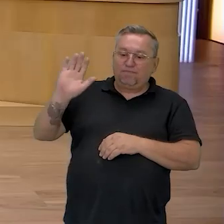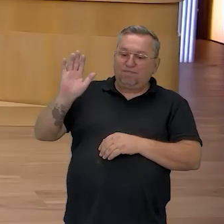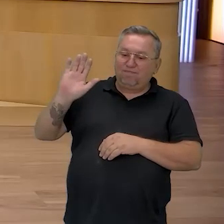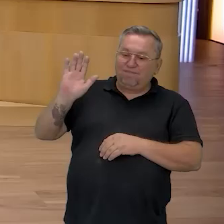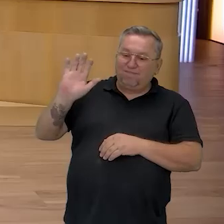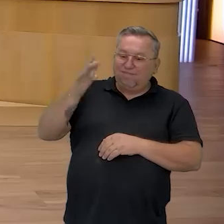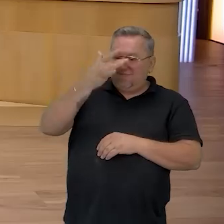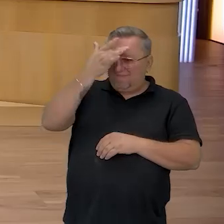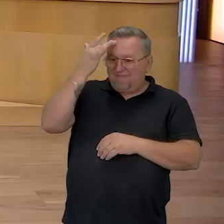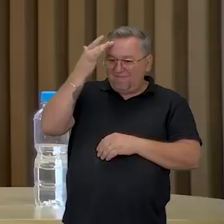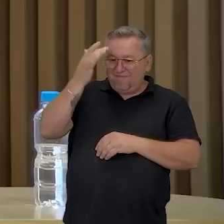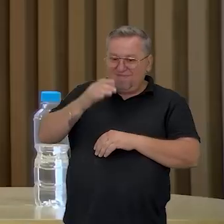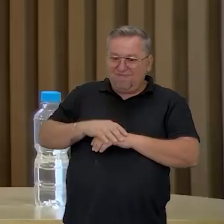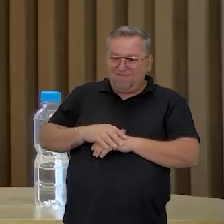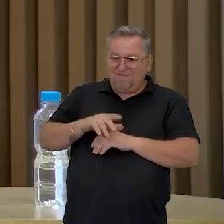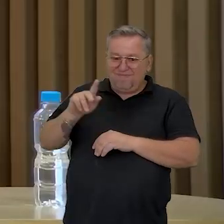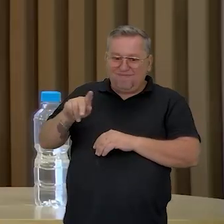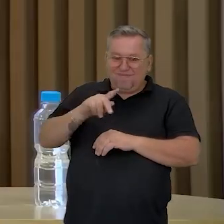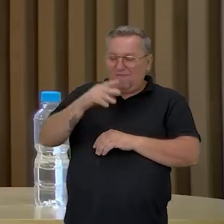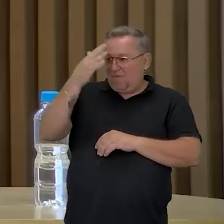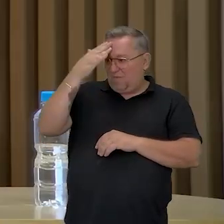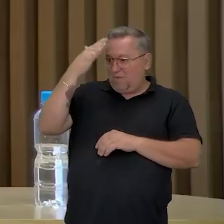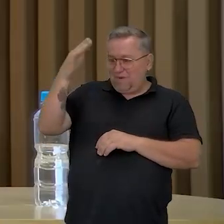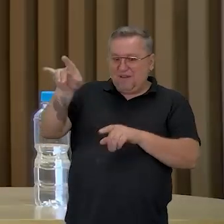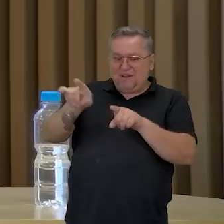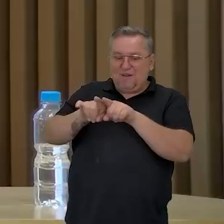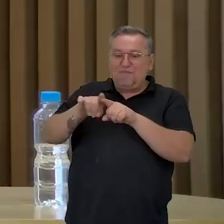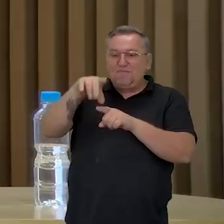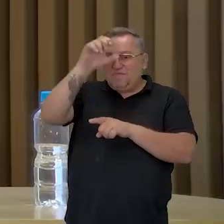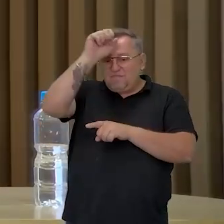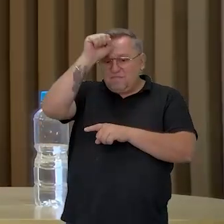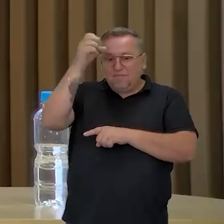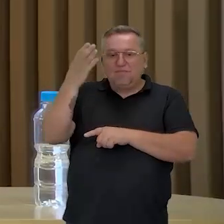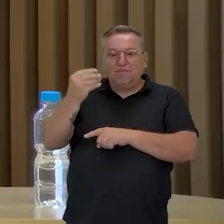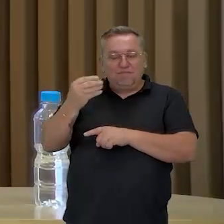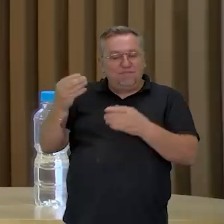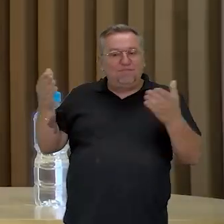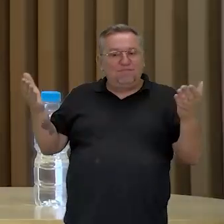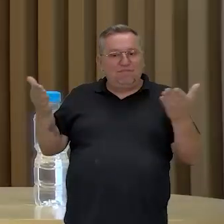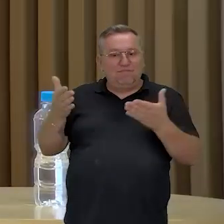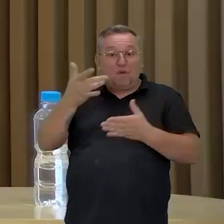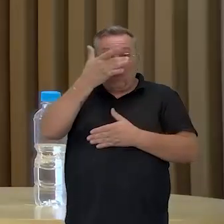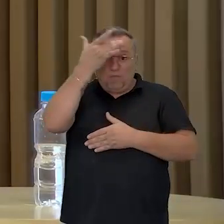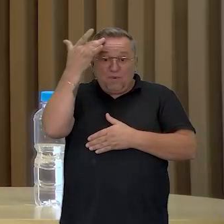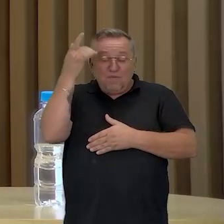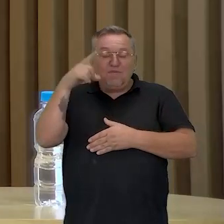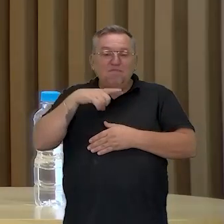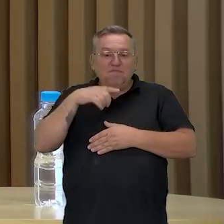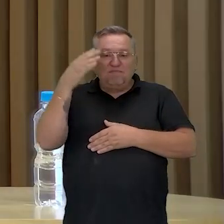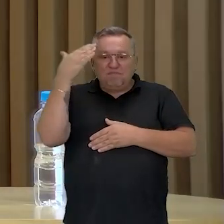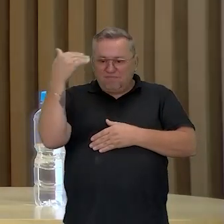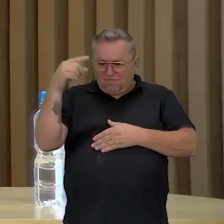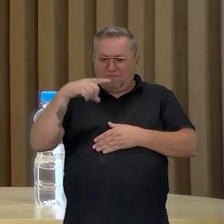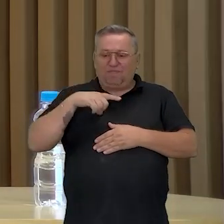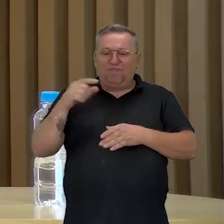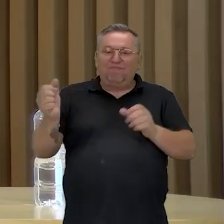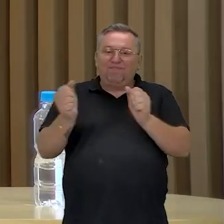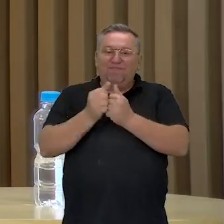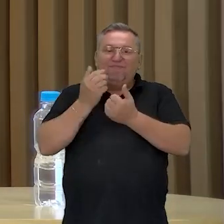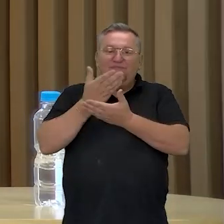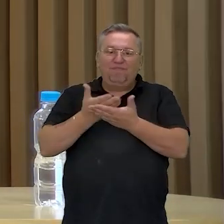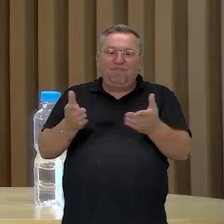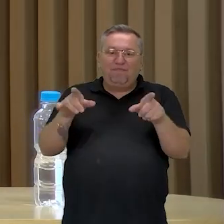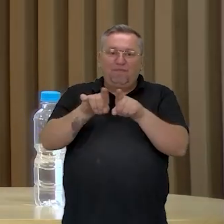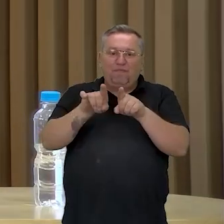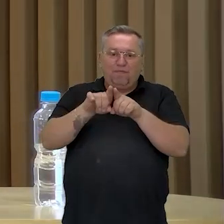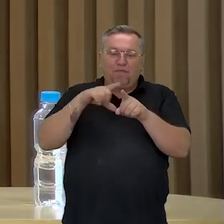pra galera. Professor Alcides, muito obrigada, aprendi pra caramba. Pessoal, foi uma honra ter estado com vocês. A